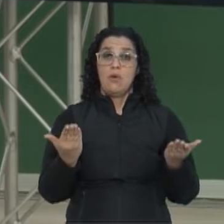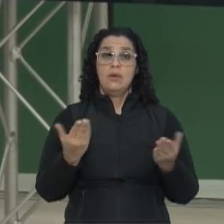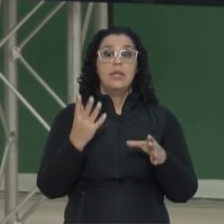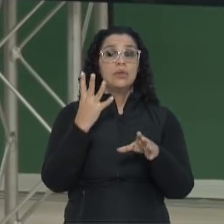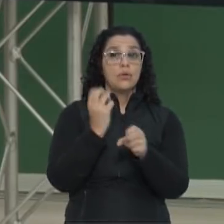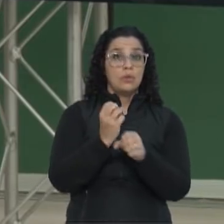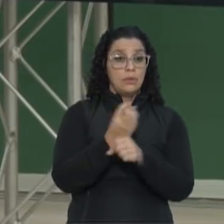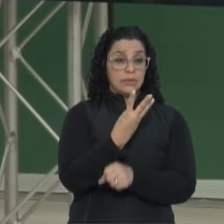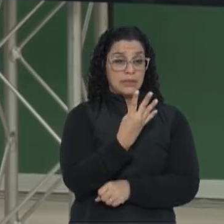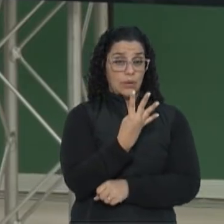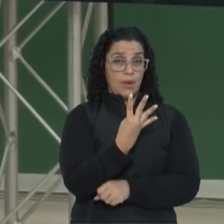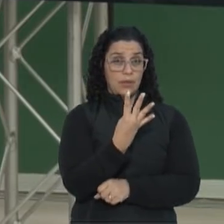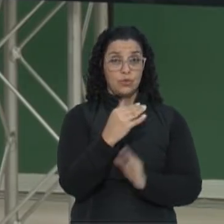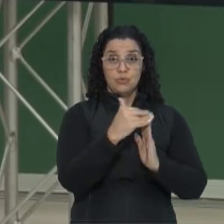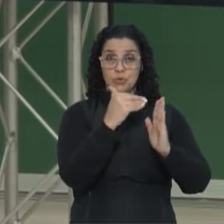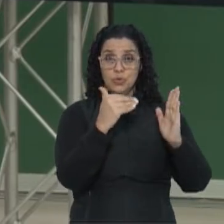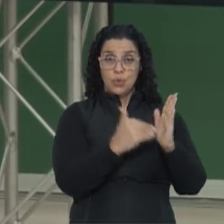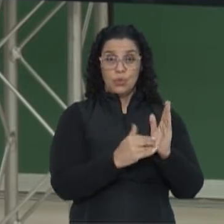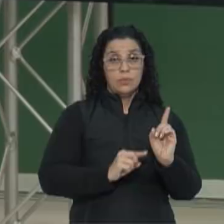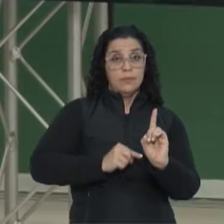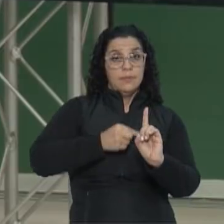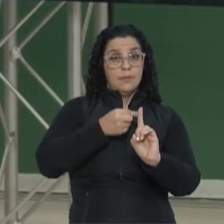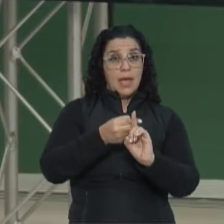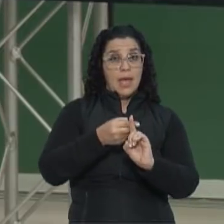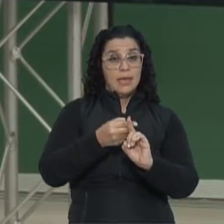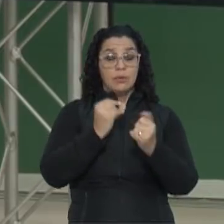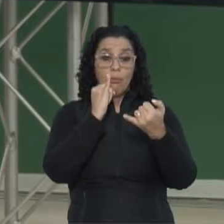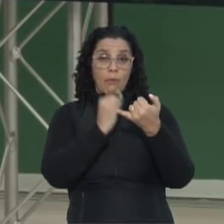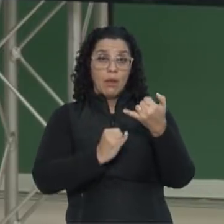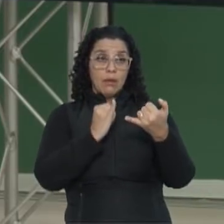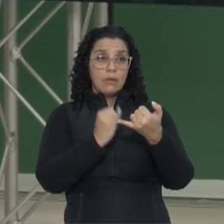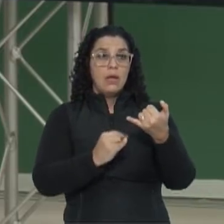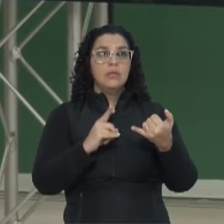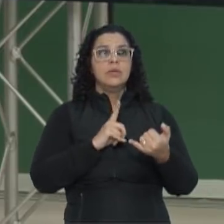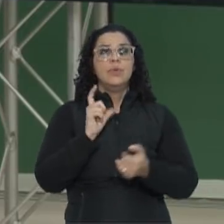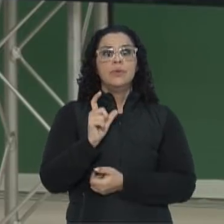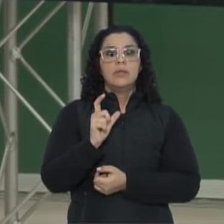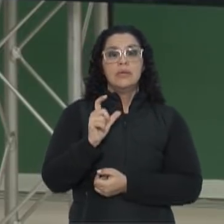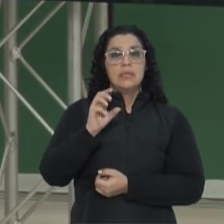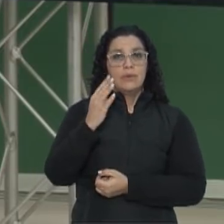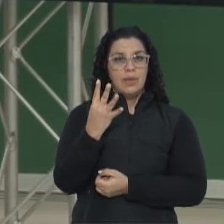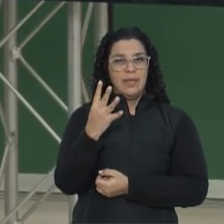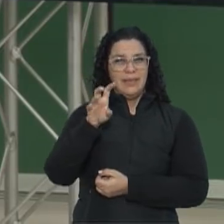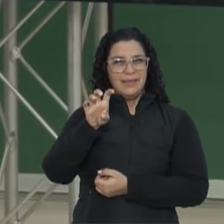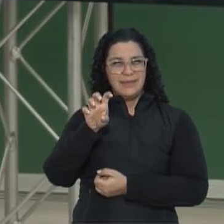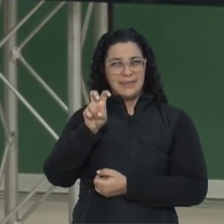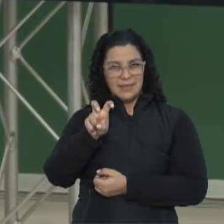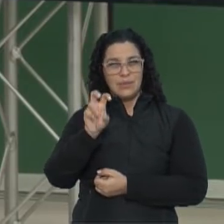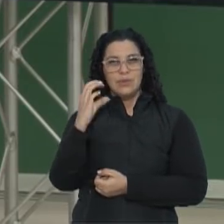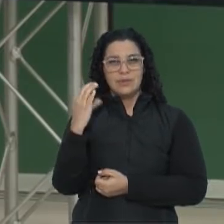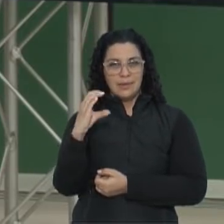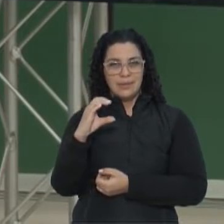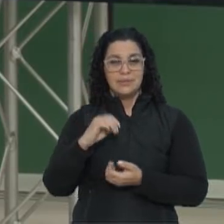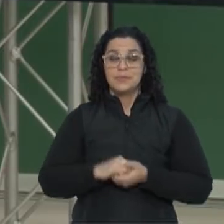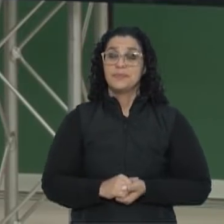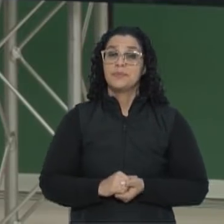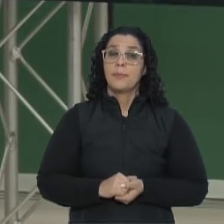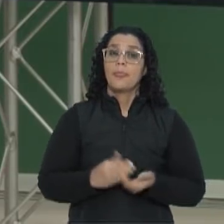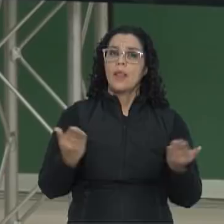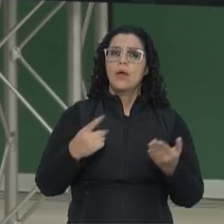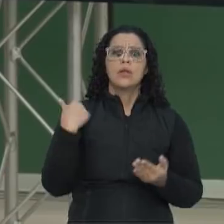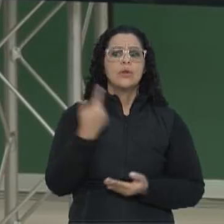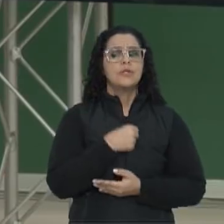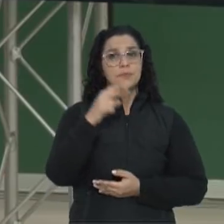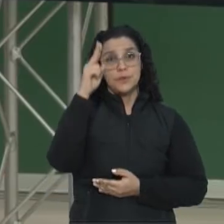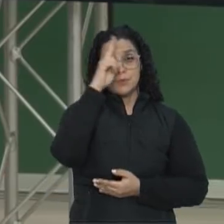34 inteiros, mais alguma parte. Qual é a outra parte? 45 centésimos. Aí a gente vai